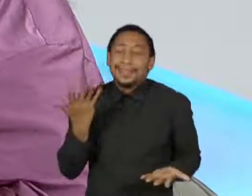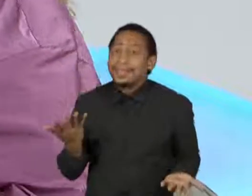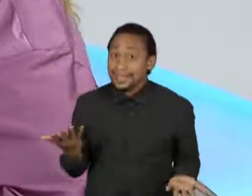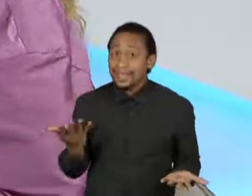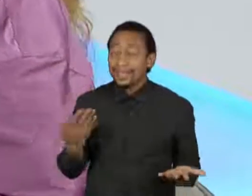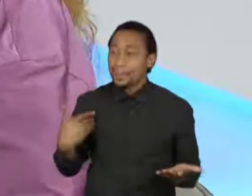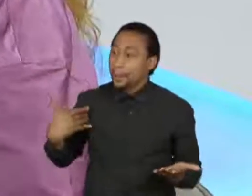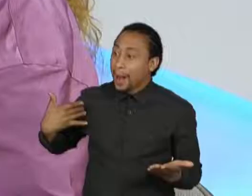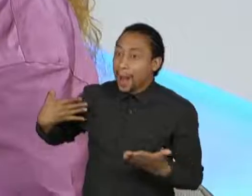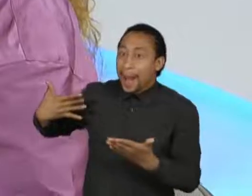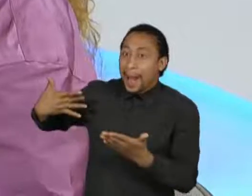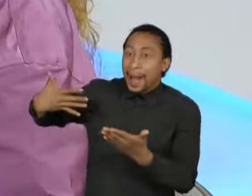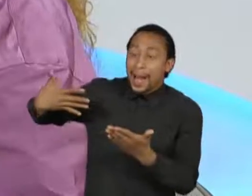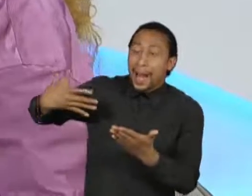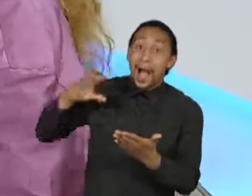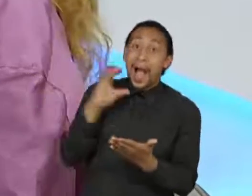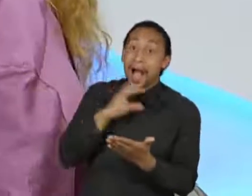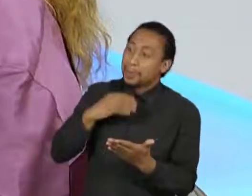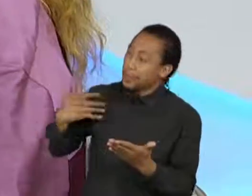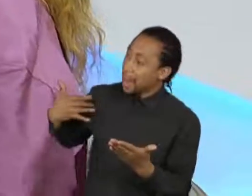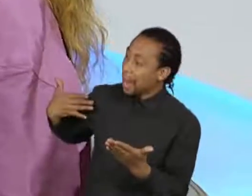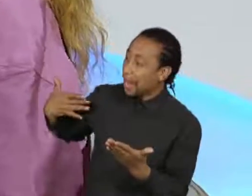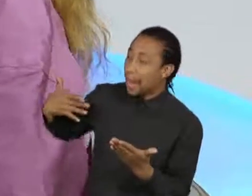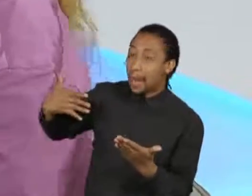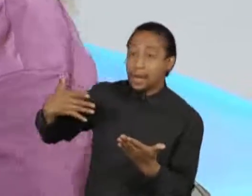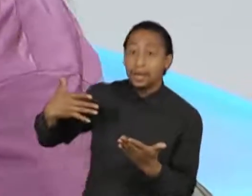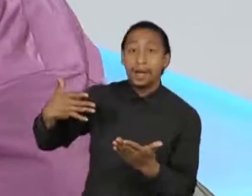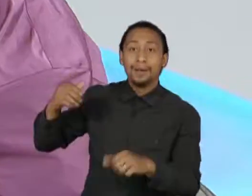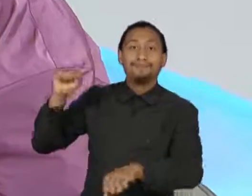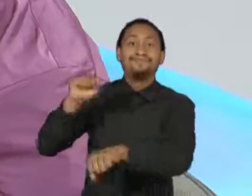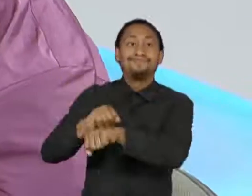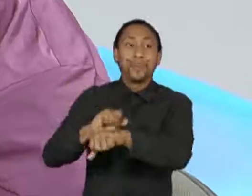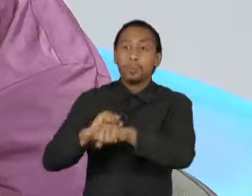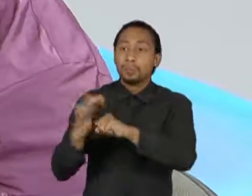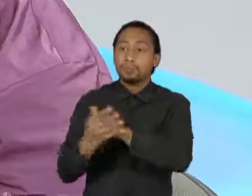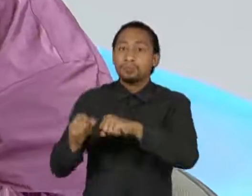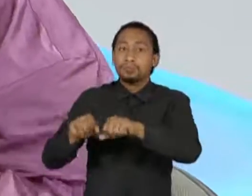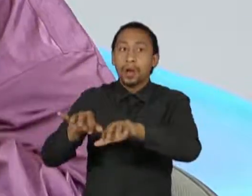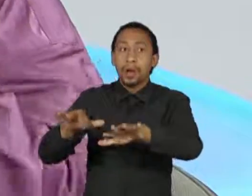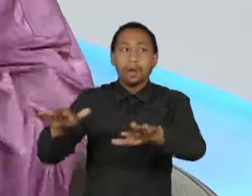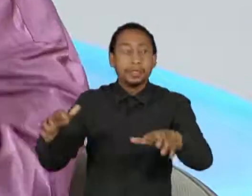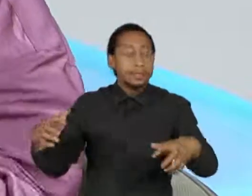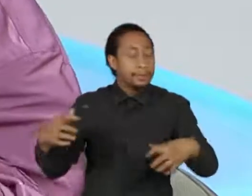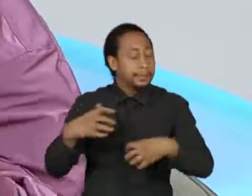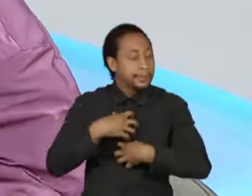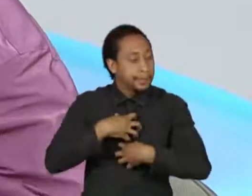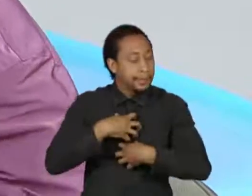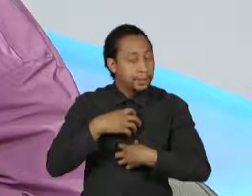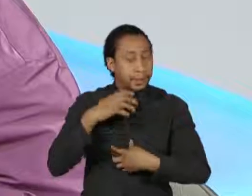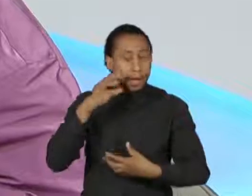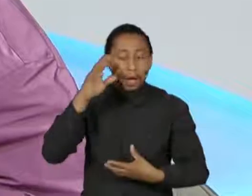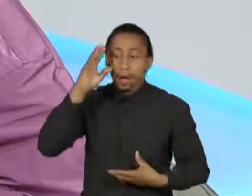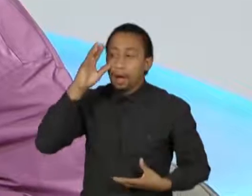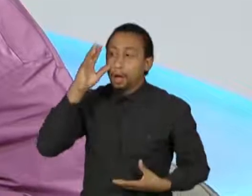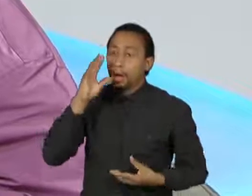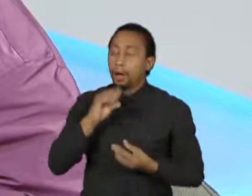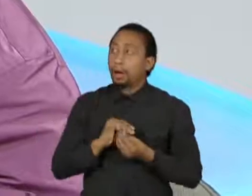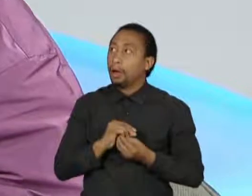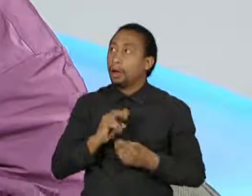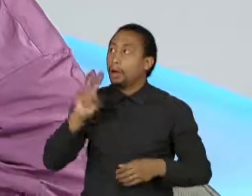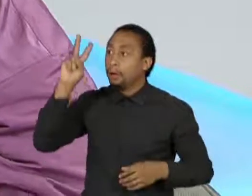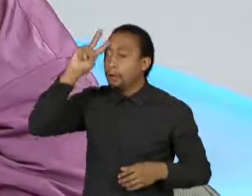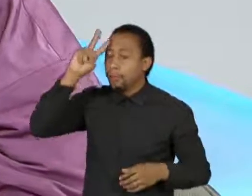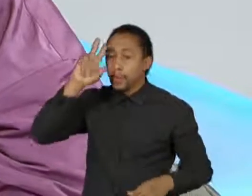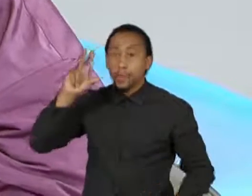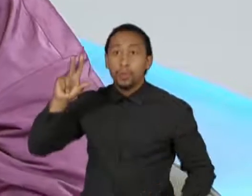você passa por um momento da sua vida onde muitas outras coisas estão te atravessando, você, quando cai a bomba, você fala, nossa,